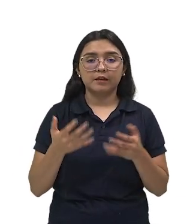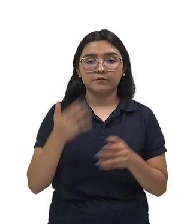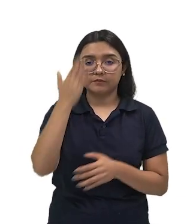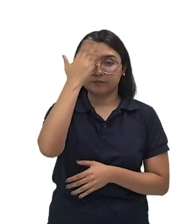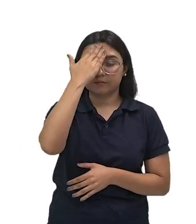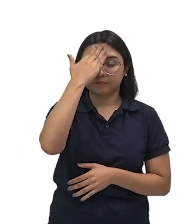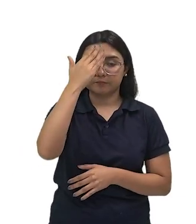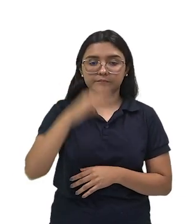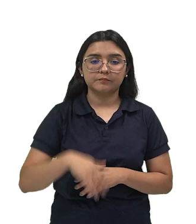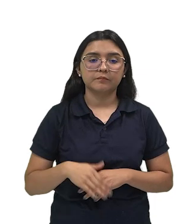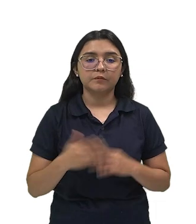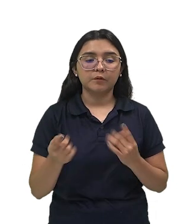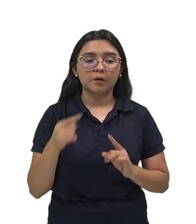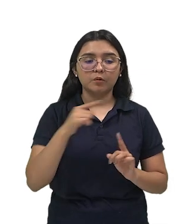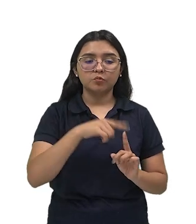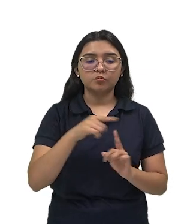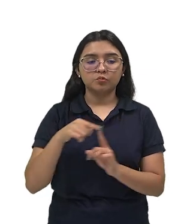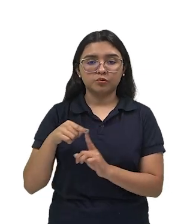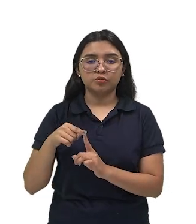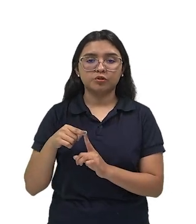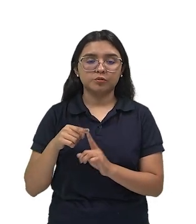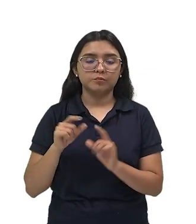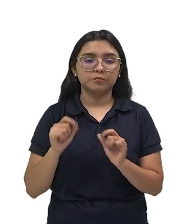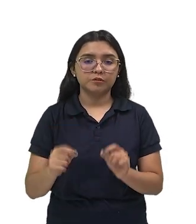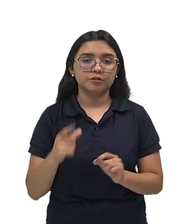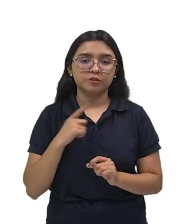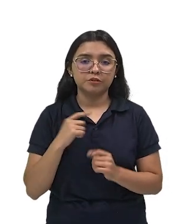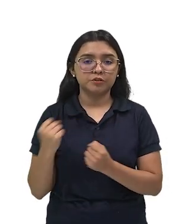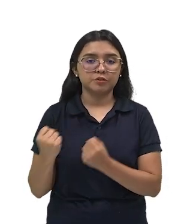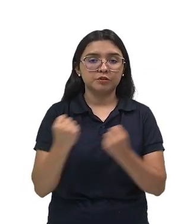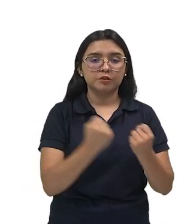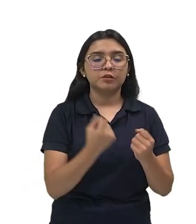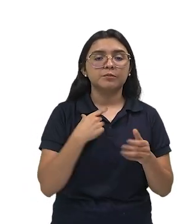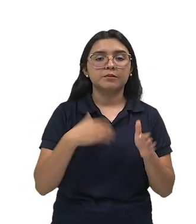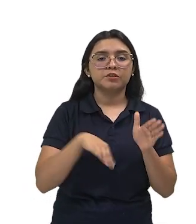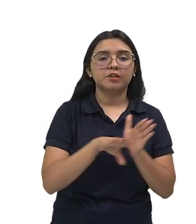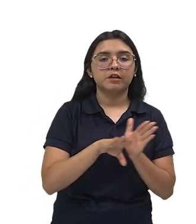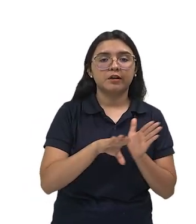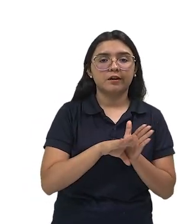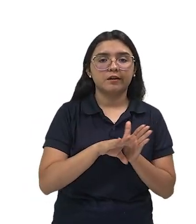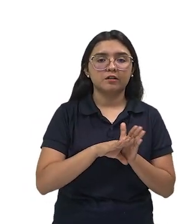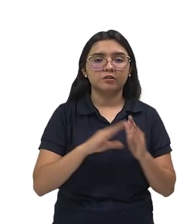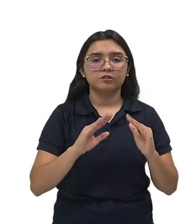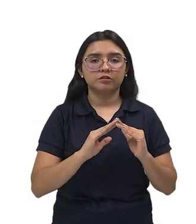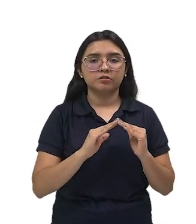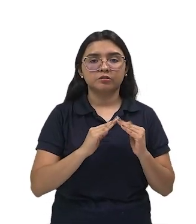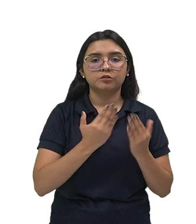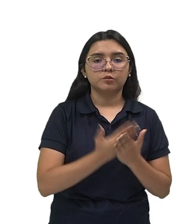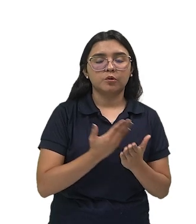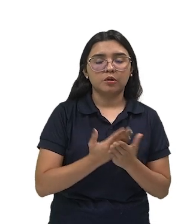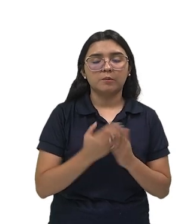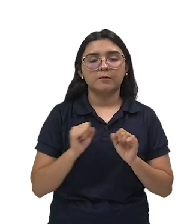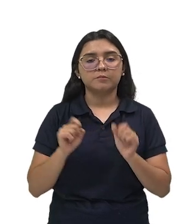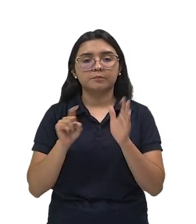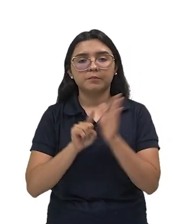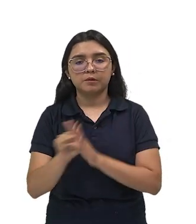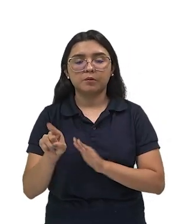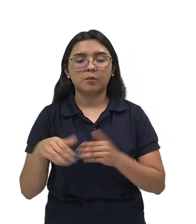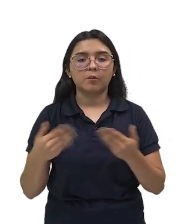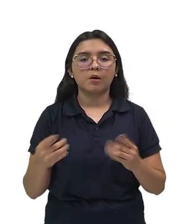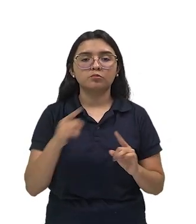o tipo de transporte que eles utilizam para chegar até a escola. Então, lembrando, eu posso perguntar